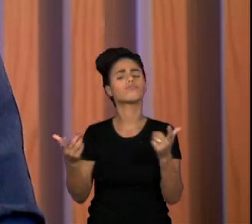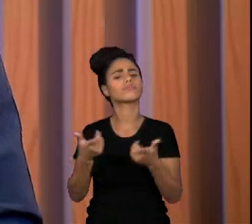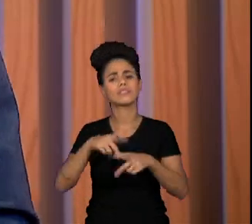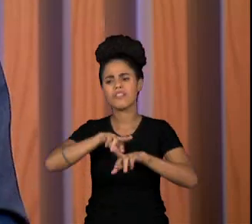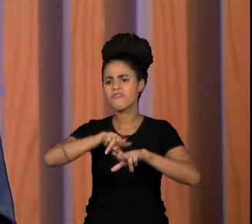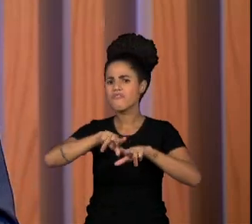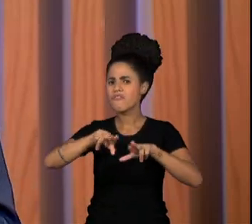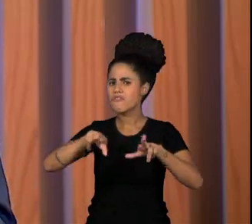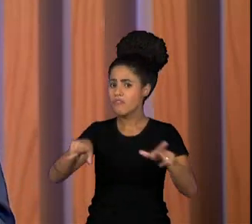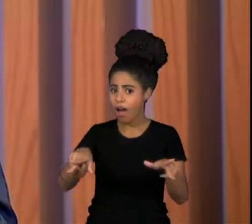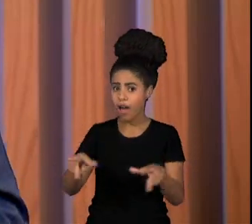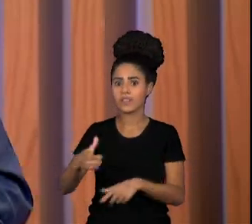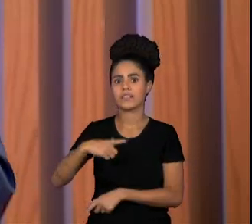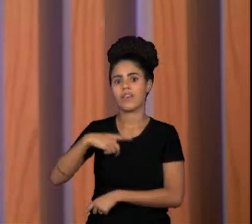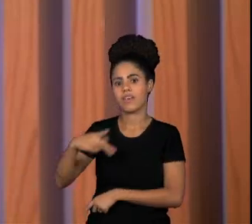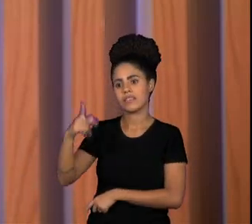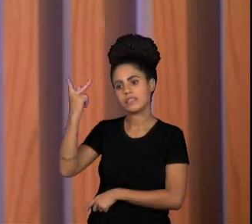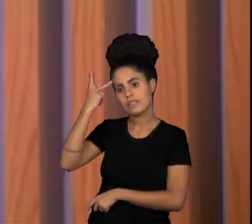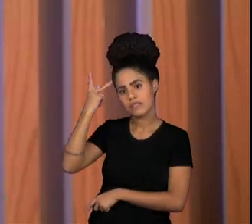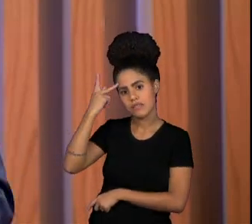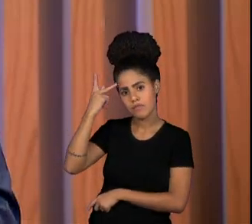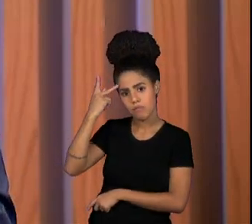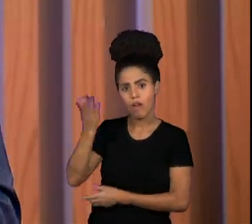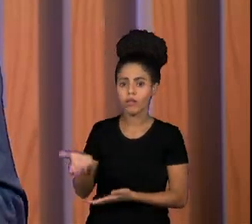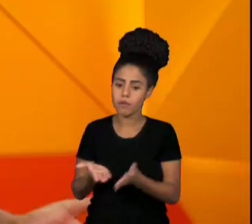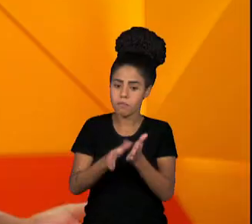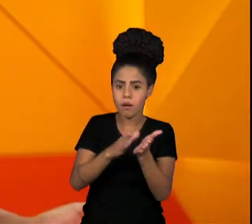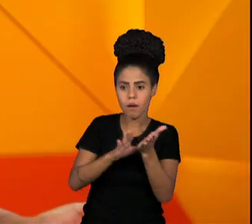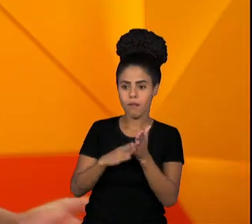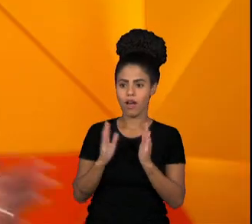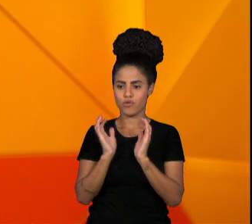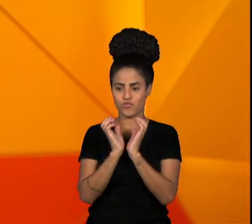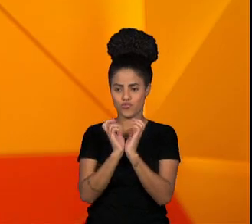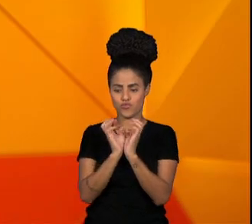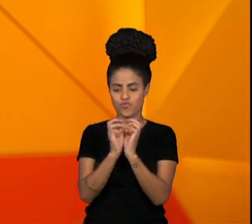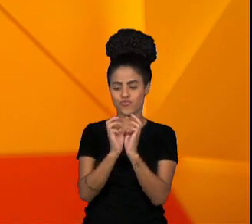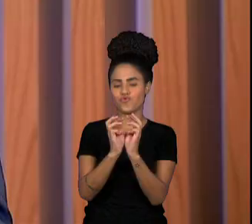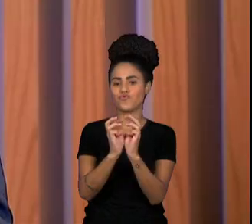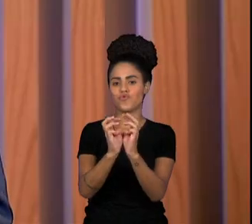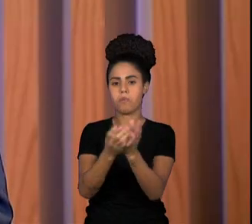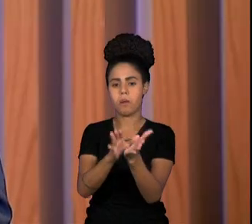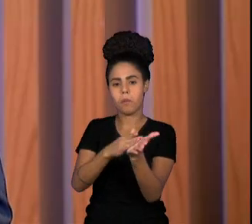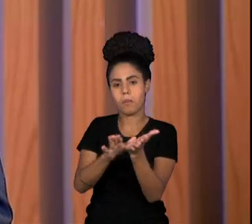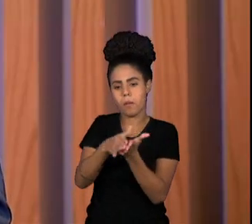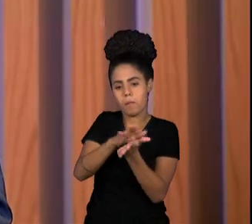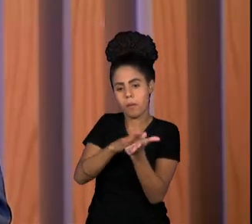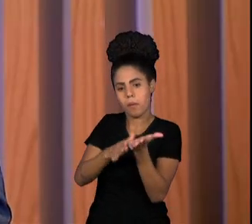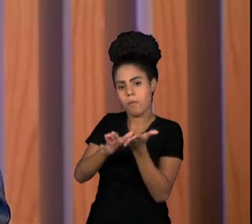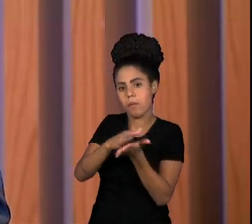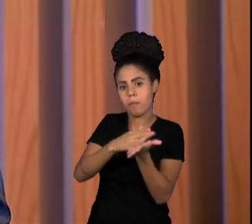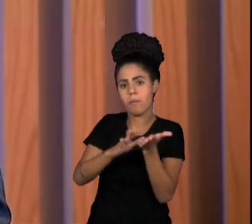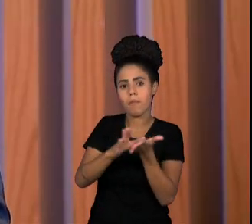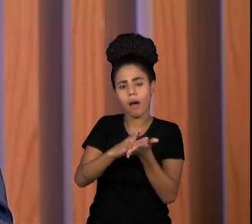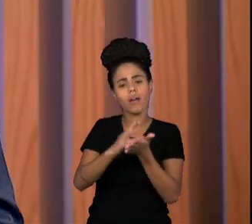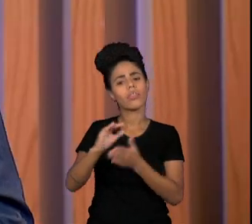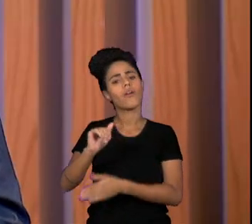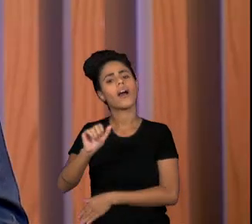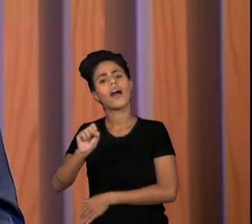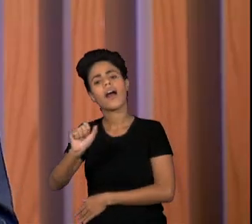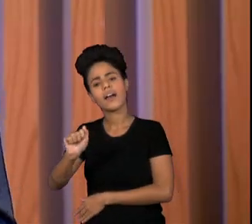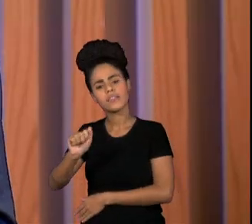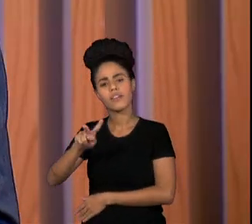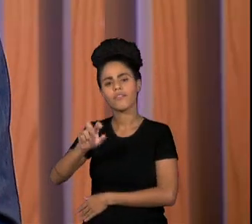de São Paulo está na Zona Norte de São Paulo, o sambódromo de São Paulo. Salve a Zona Norte tá ali de São na Zona Paulo. Norte. Então, Casa Verde, uma pequena África paulistana,